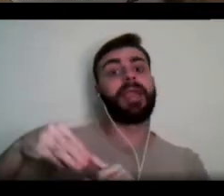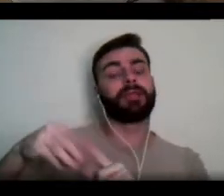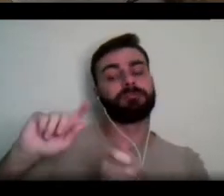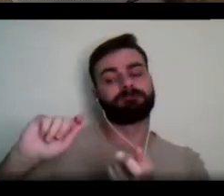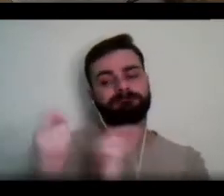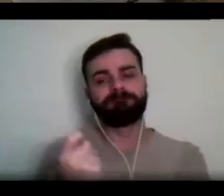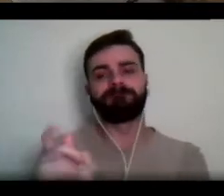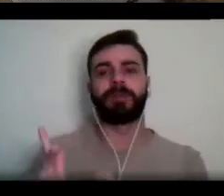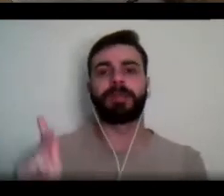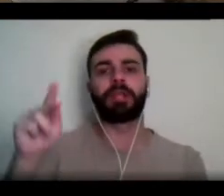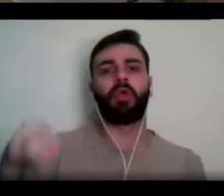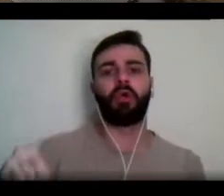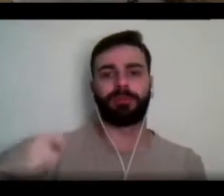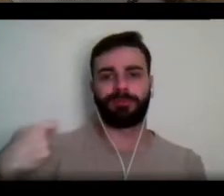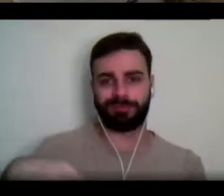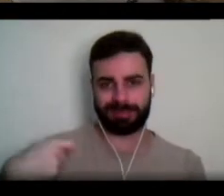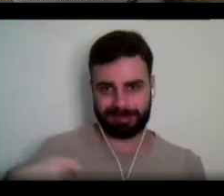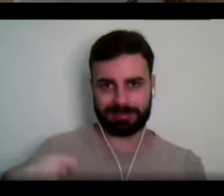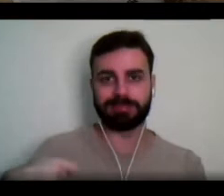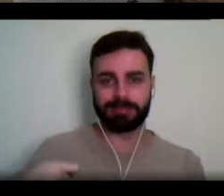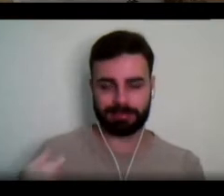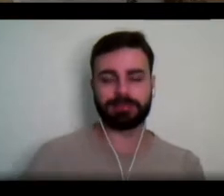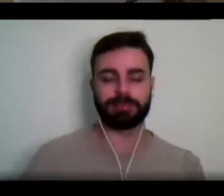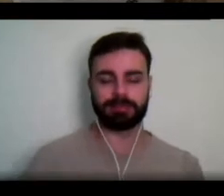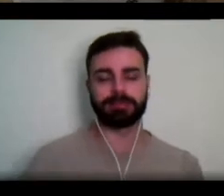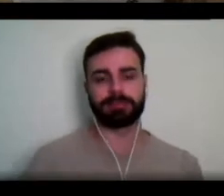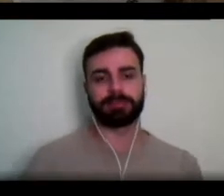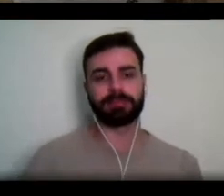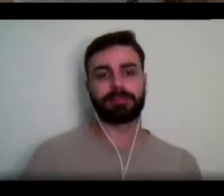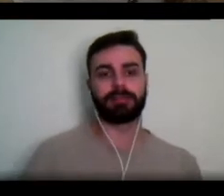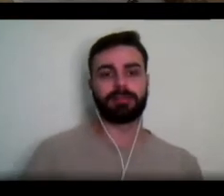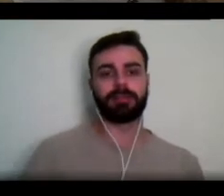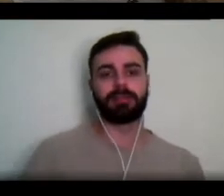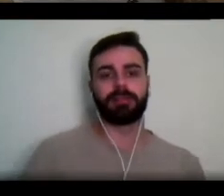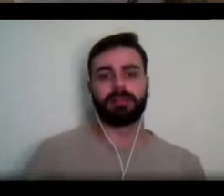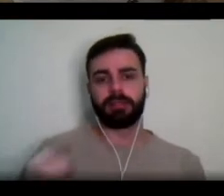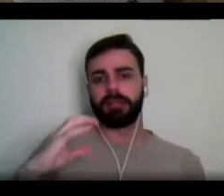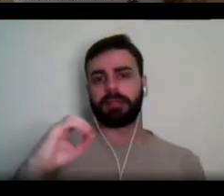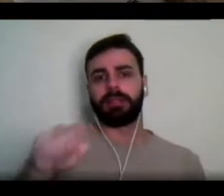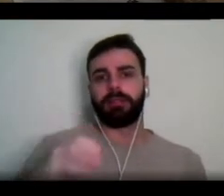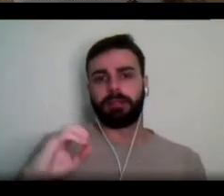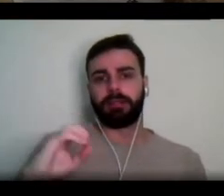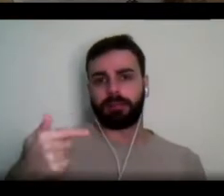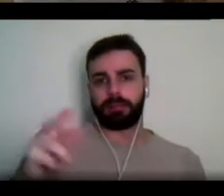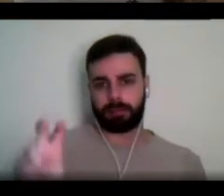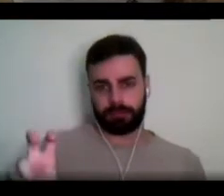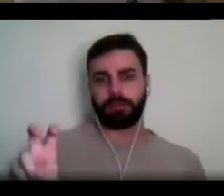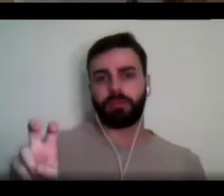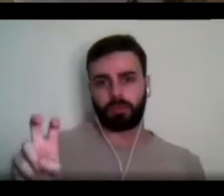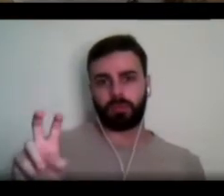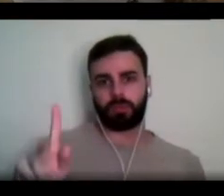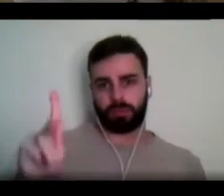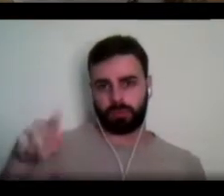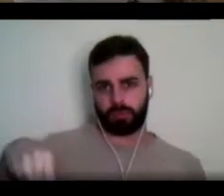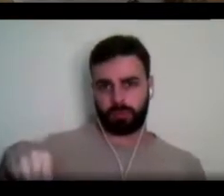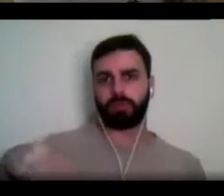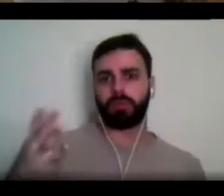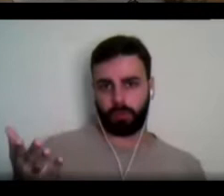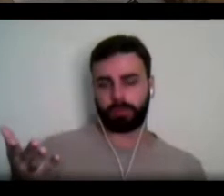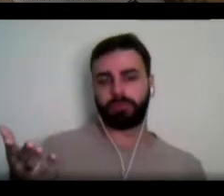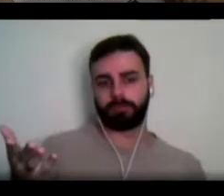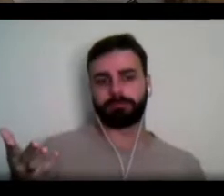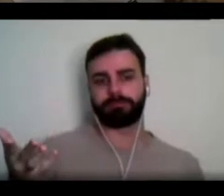já deu o deslocamento da etapa C, só que deu em metros. Você tem que transformar isso para quilômetros, né? 1, 2,